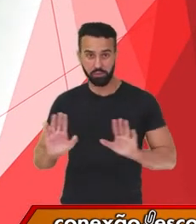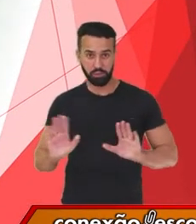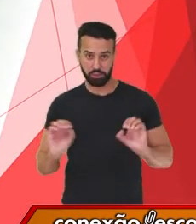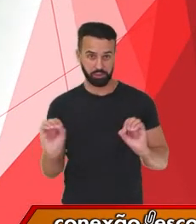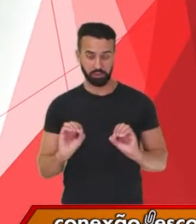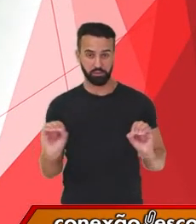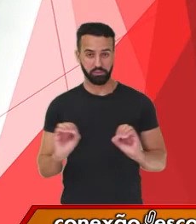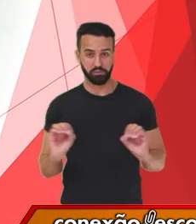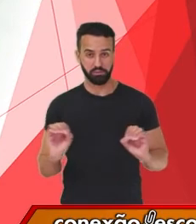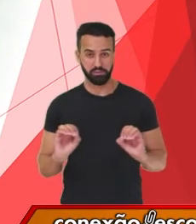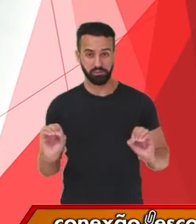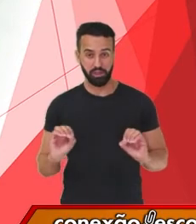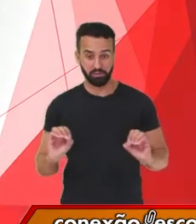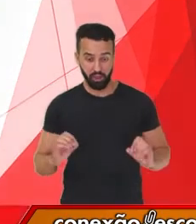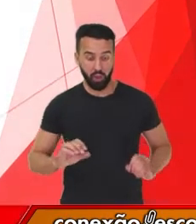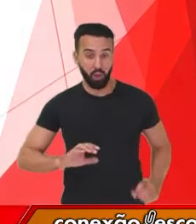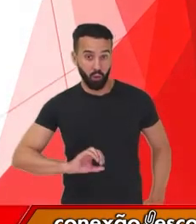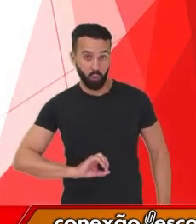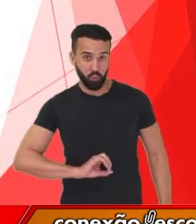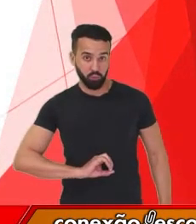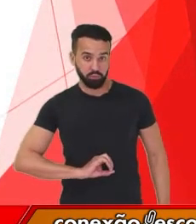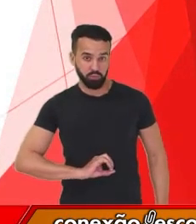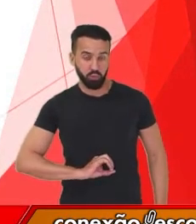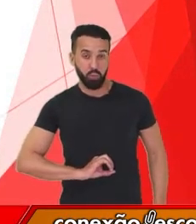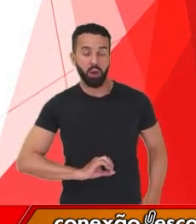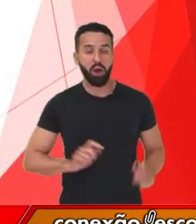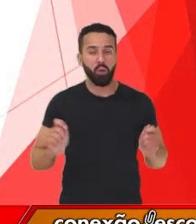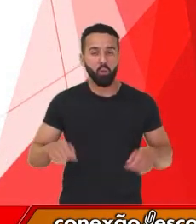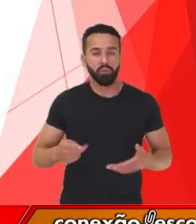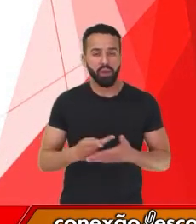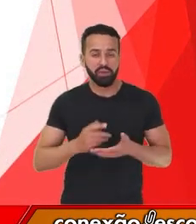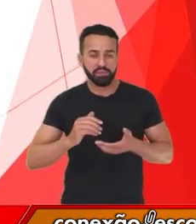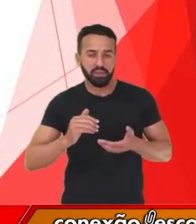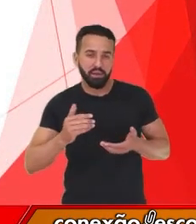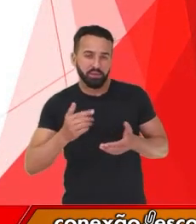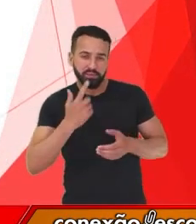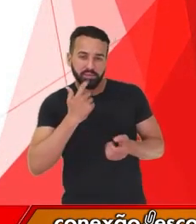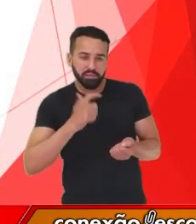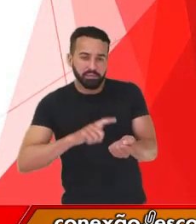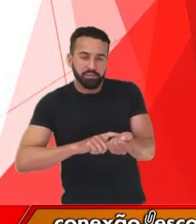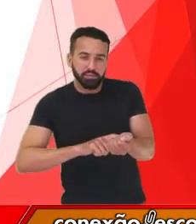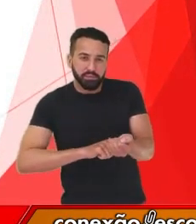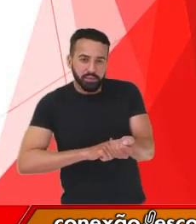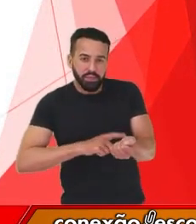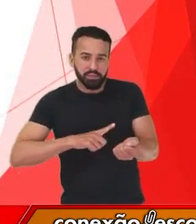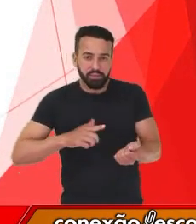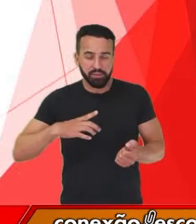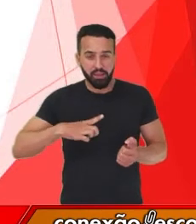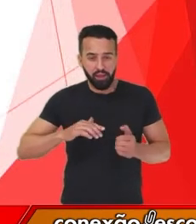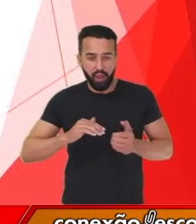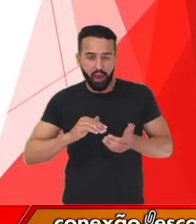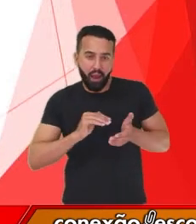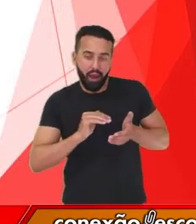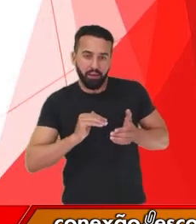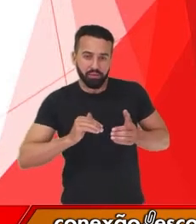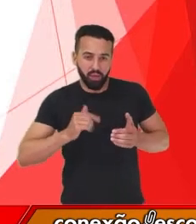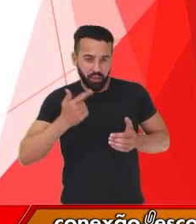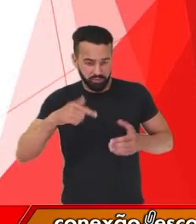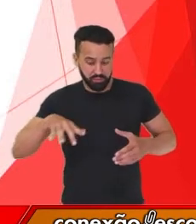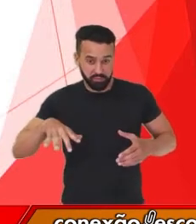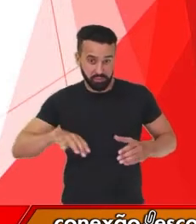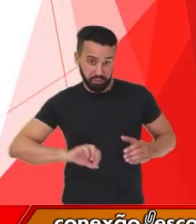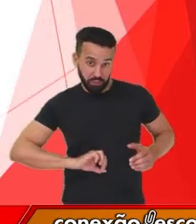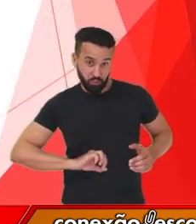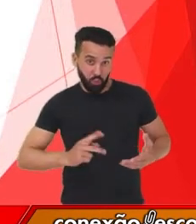útero passa a se descamar, sendo eliminado então do útero o que nós chamamos